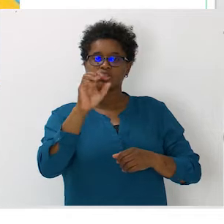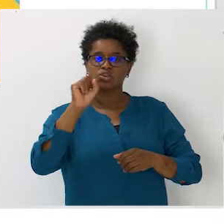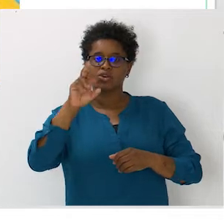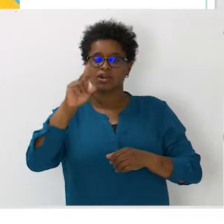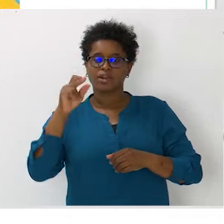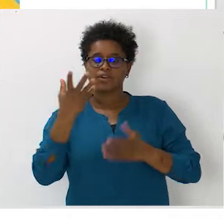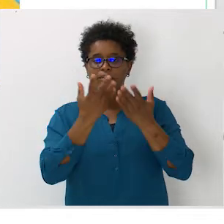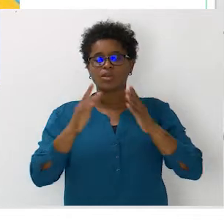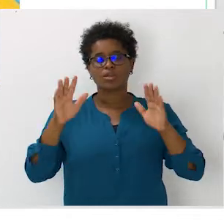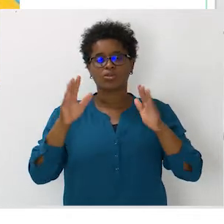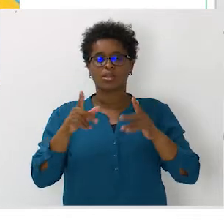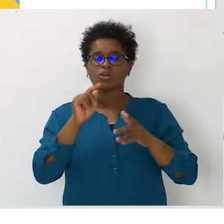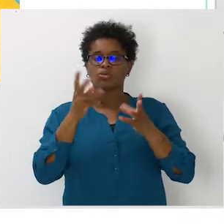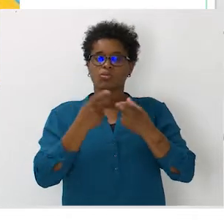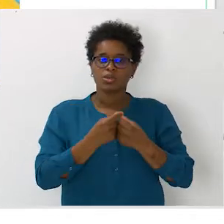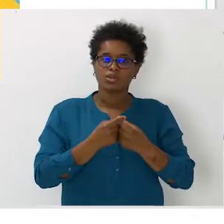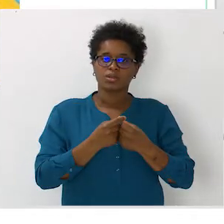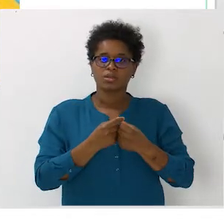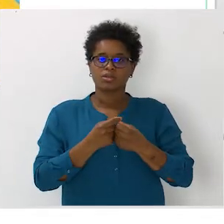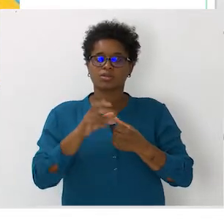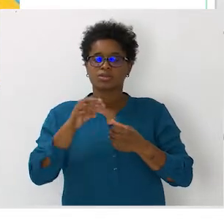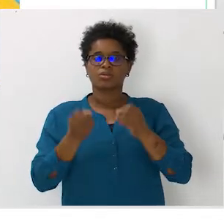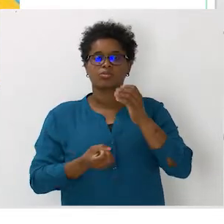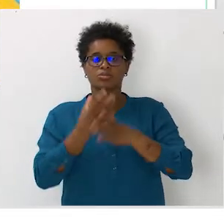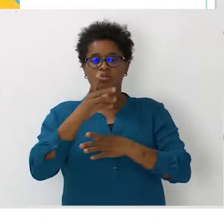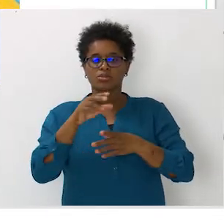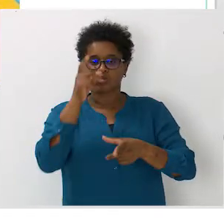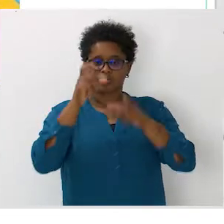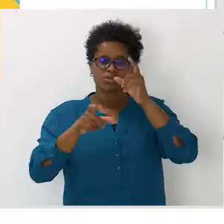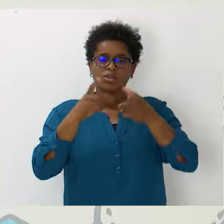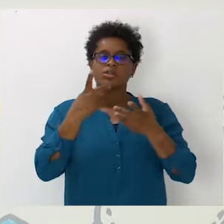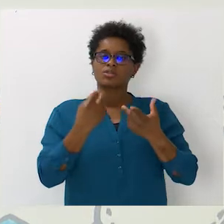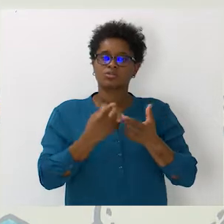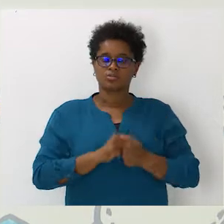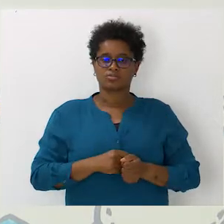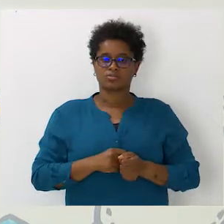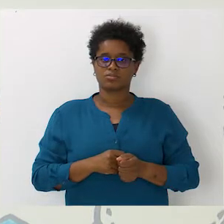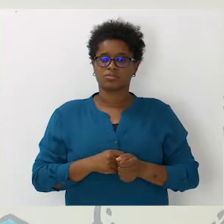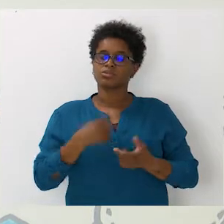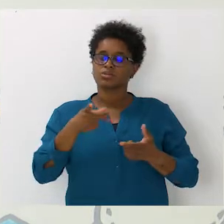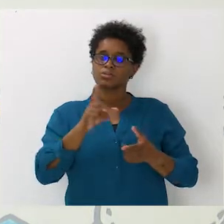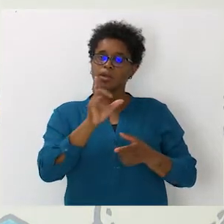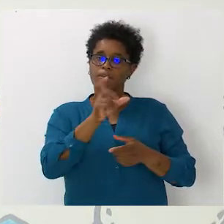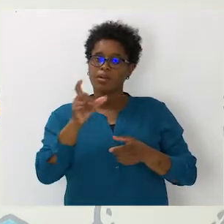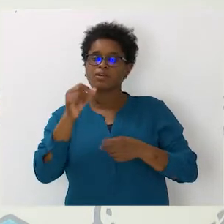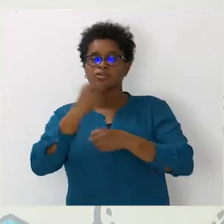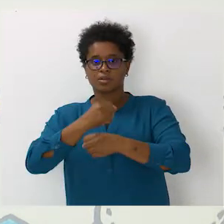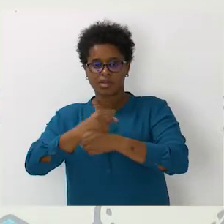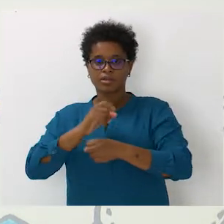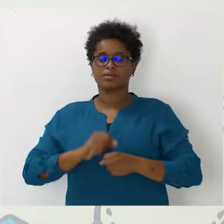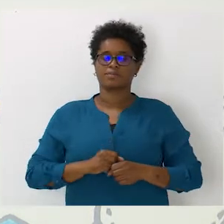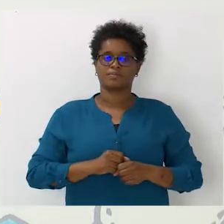meio natural, economia, origem da população. São questões que vamos explorar.